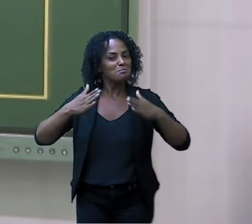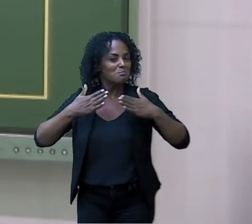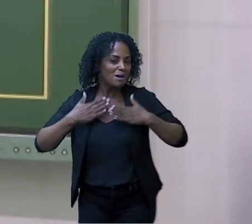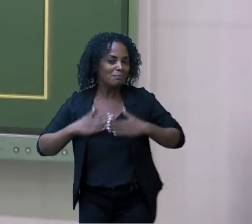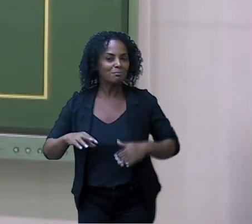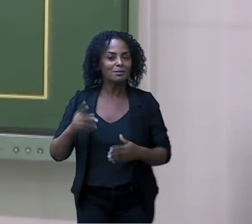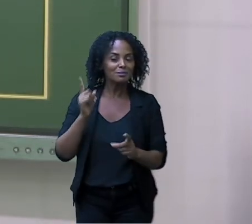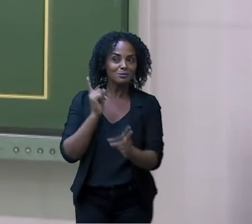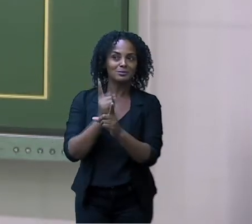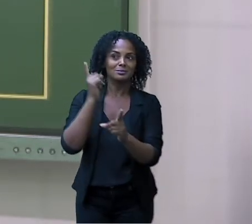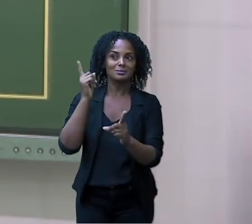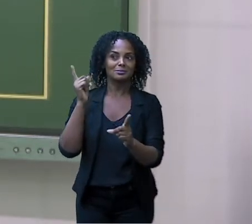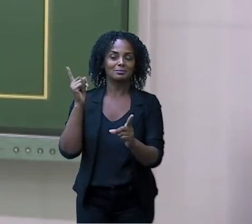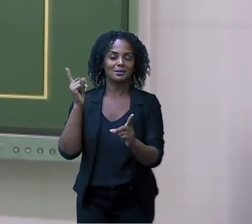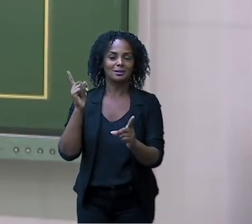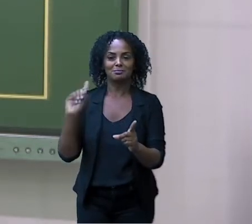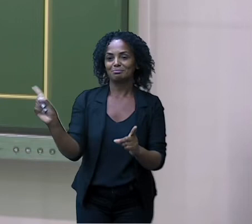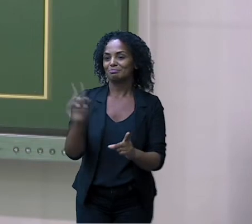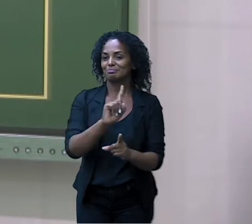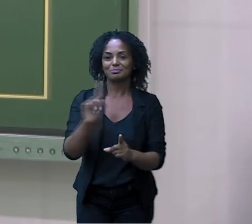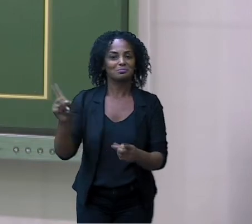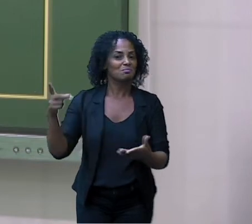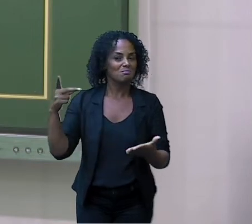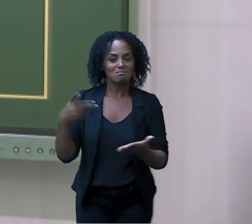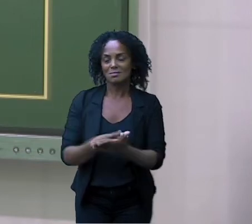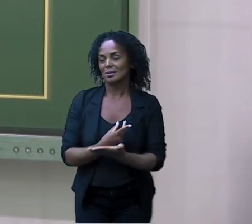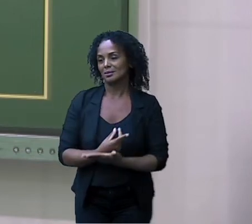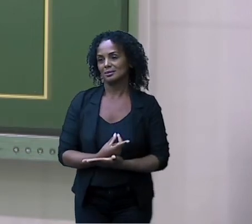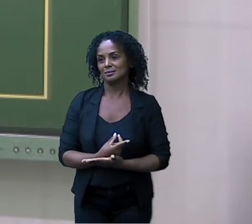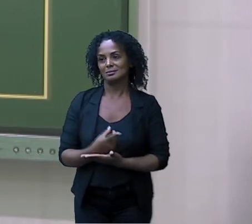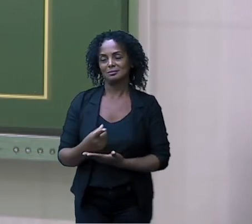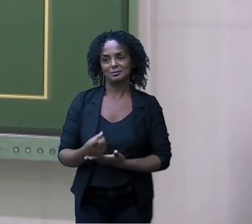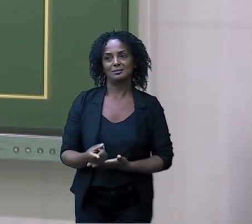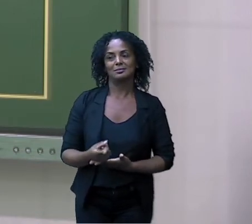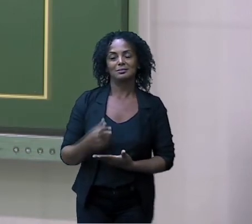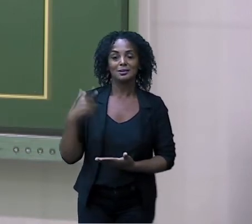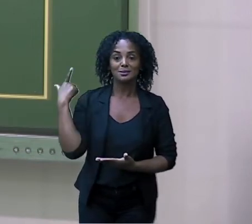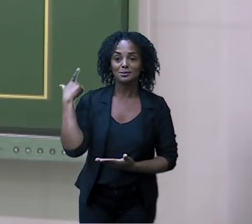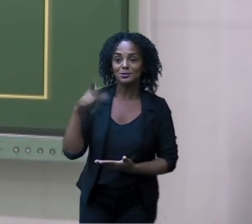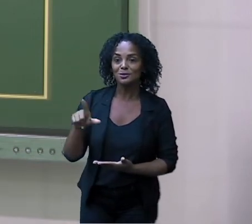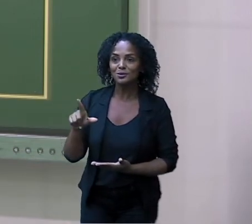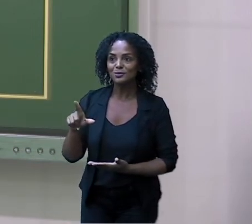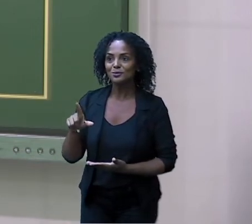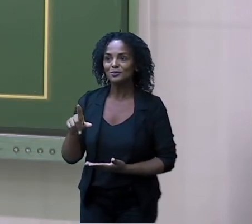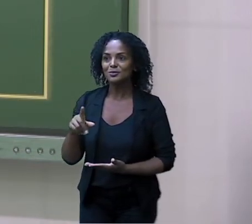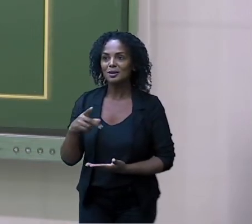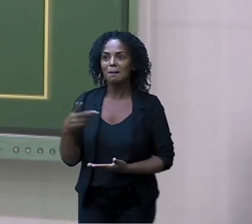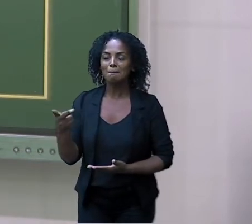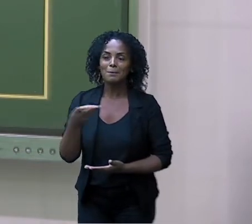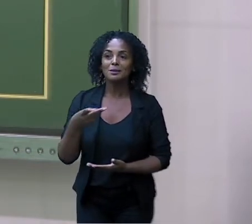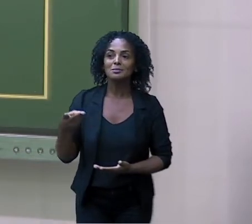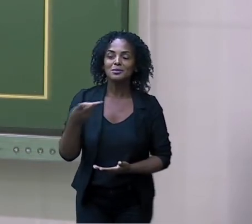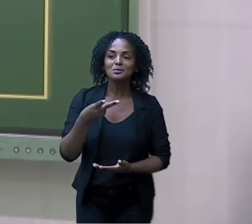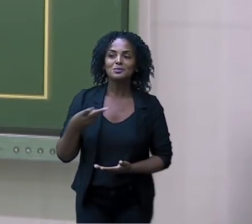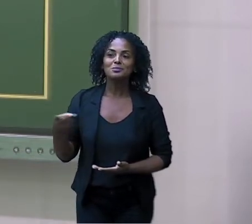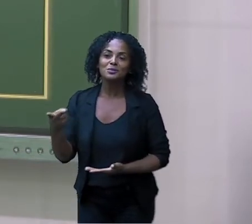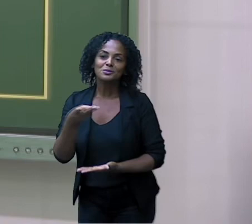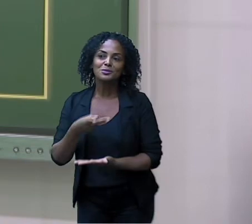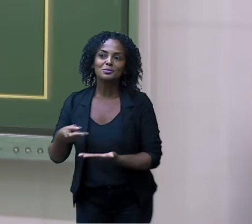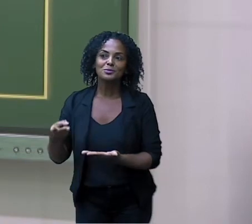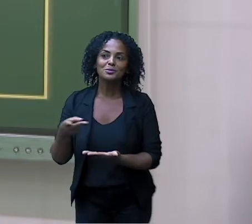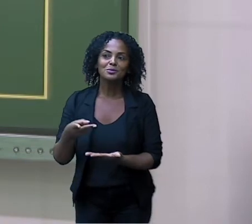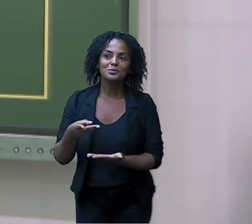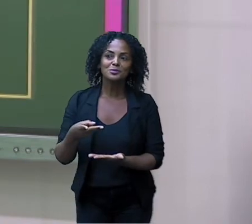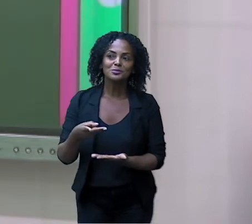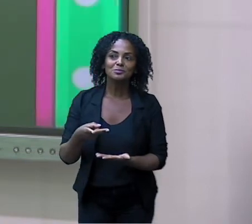Que? Esse você já abriu o golfinho, não abriu? Vamos. Acho que é. Abre outro. Não, vai o golfinho que eu